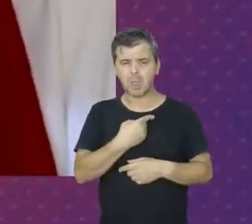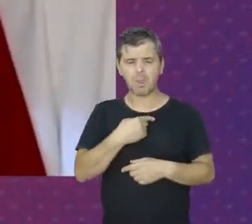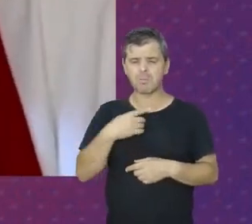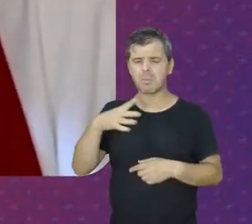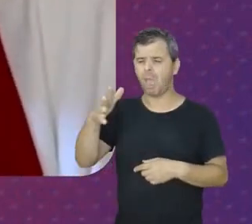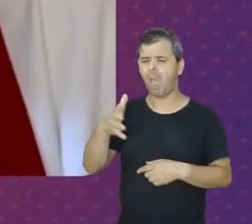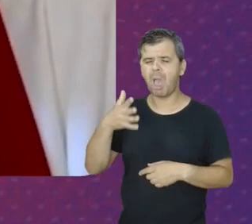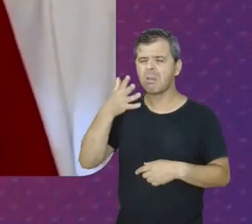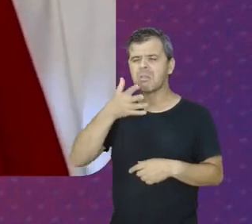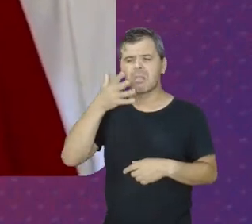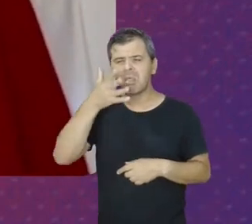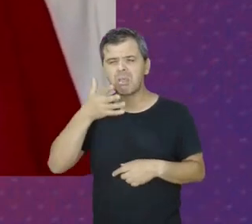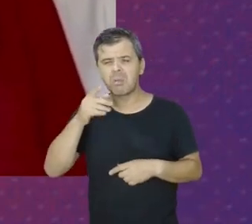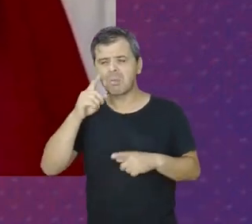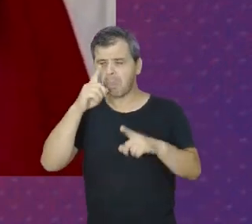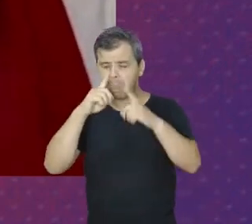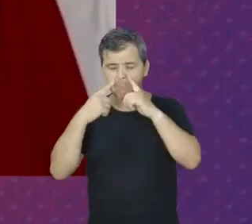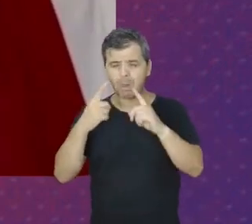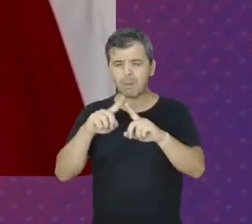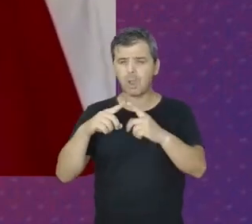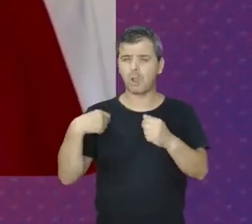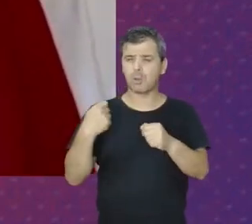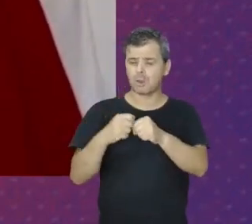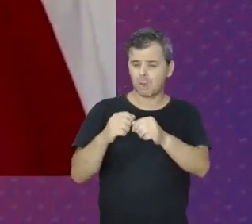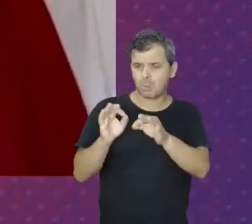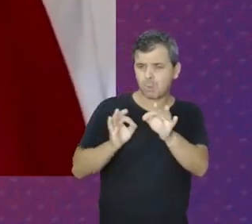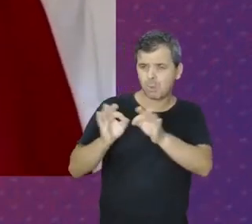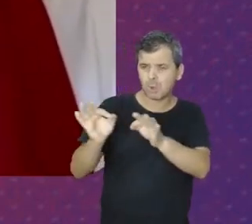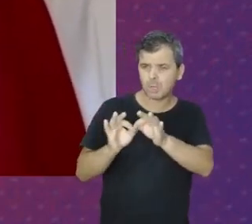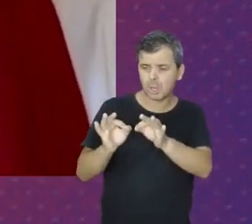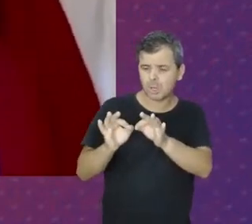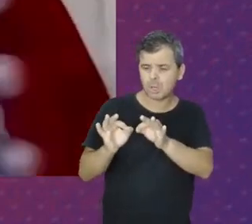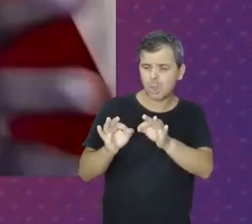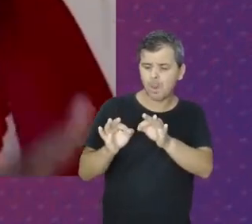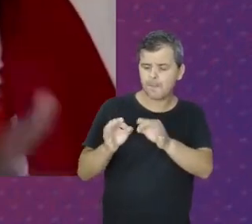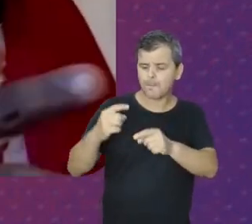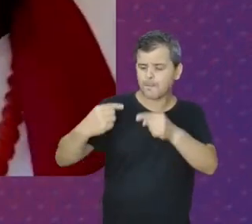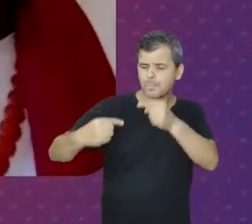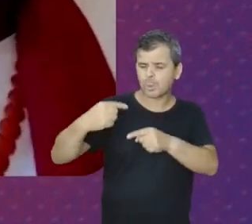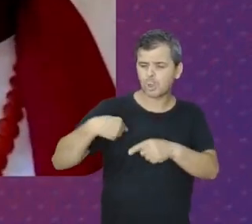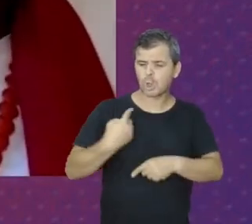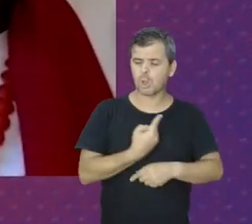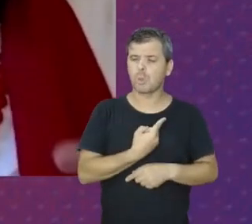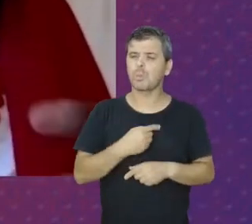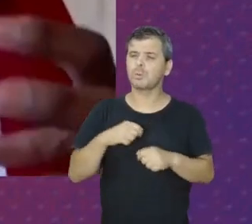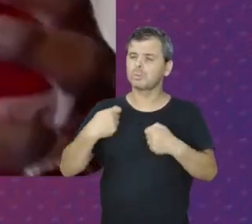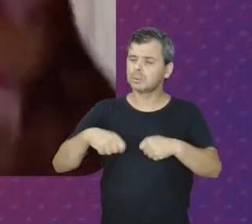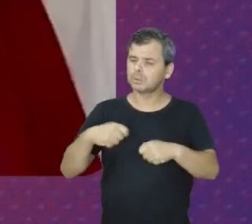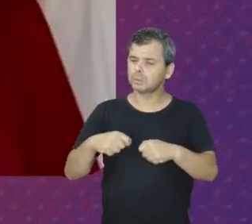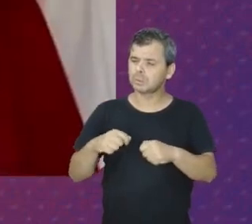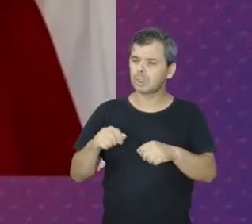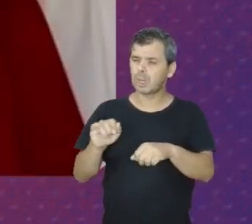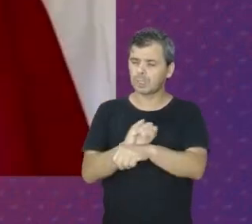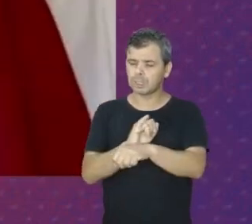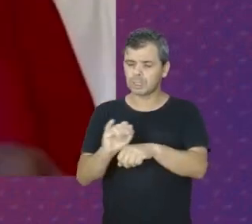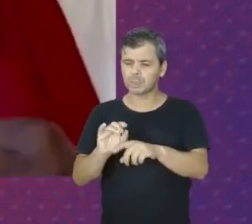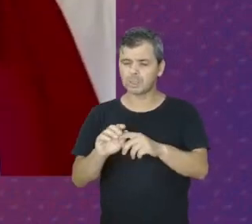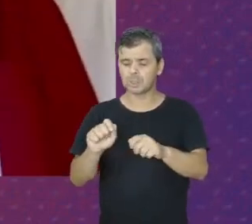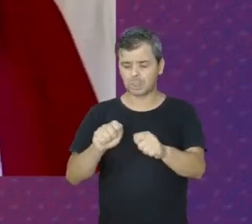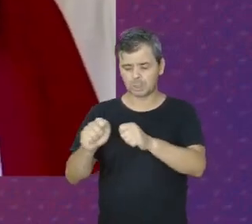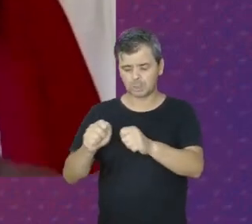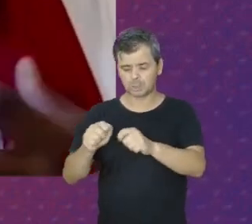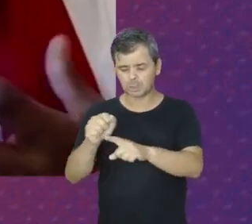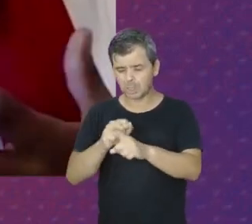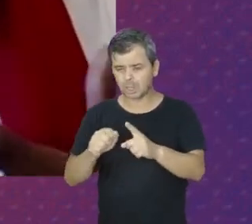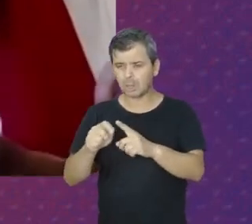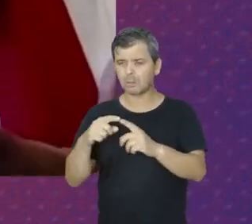área da lamentação, tem que ser na área da organização política. Nós precisamos organizar as associações de